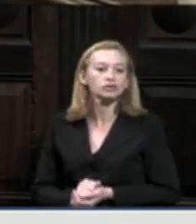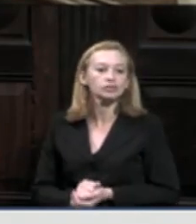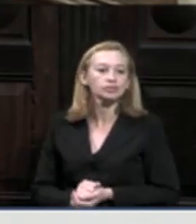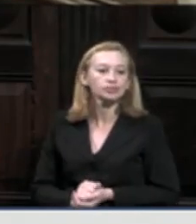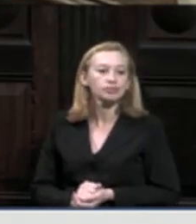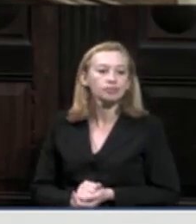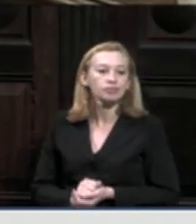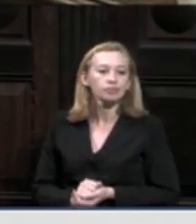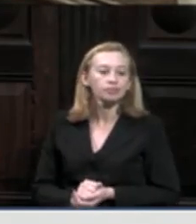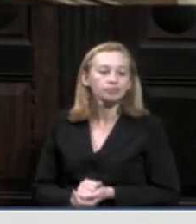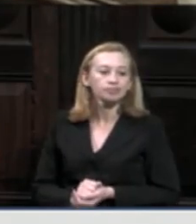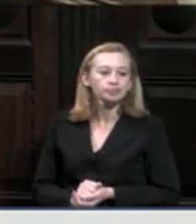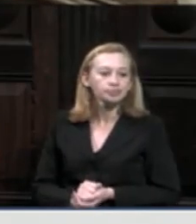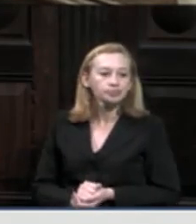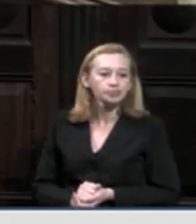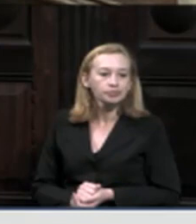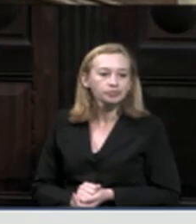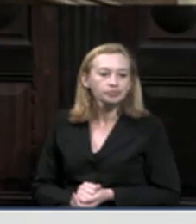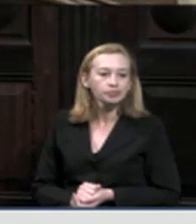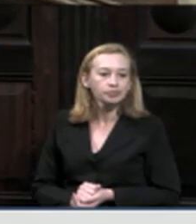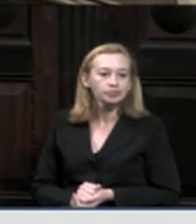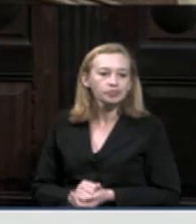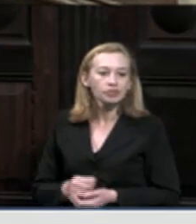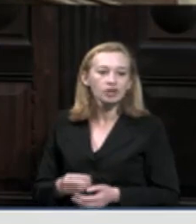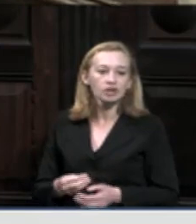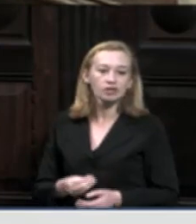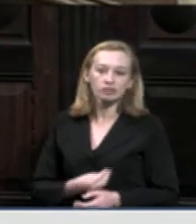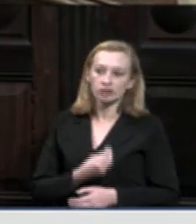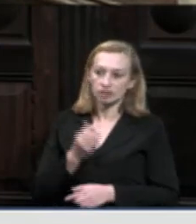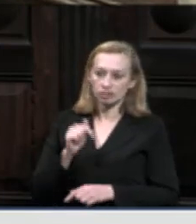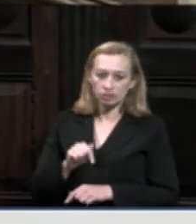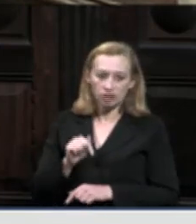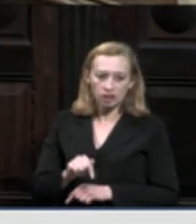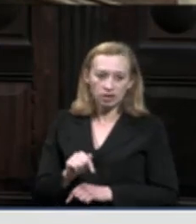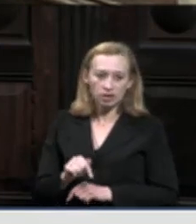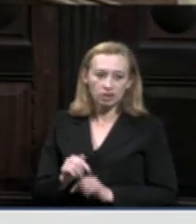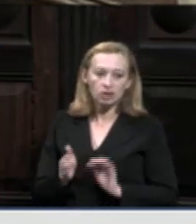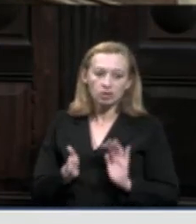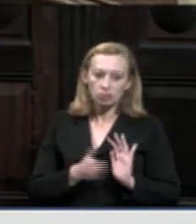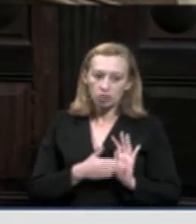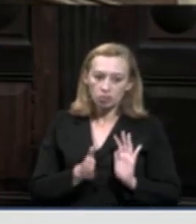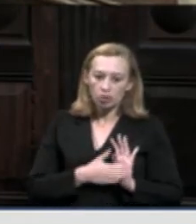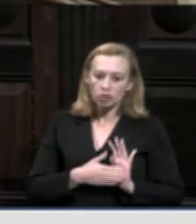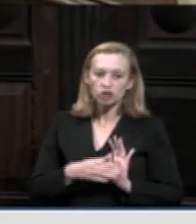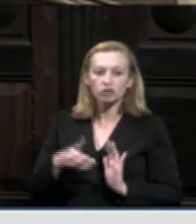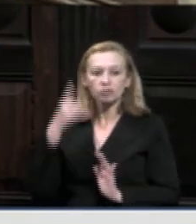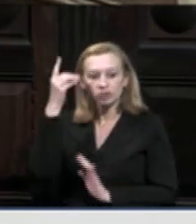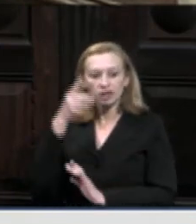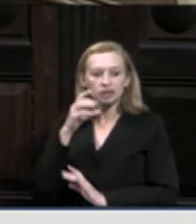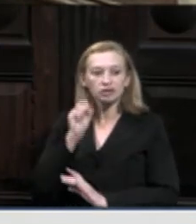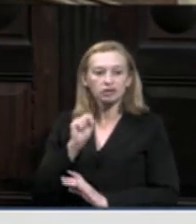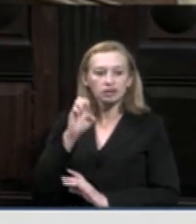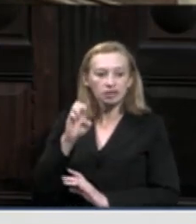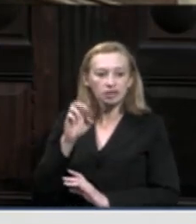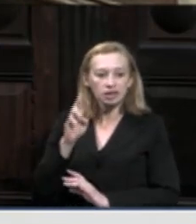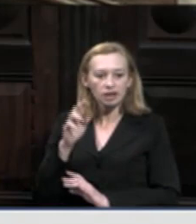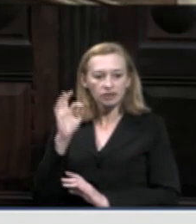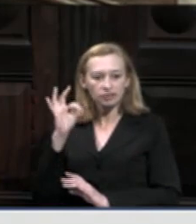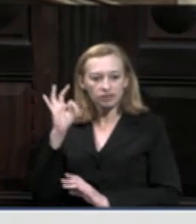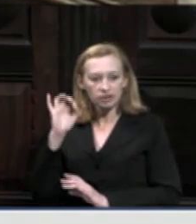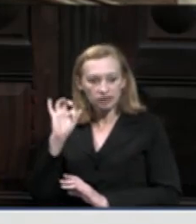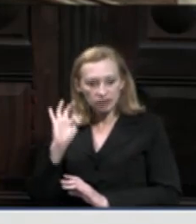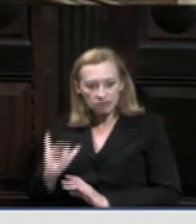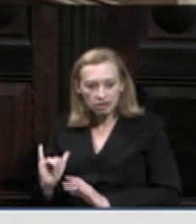desdobramento do projeto. Eu estou aqui propondo ao deputado Serafini, se ele aceitar a proposição do